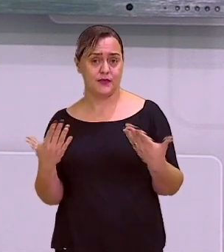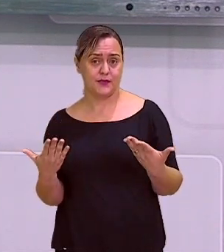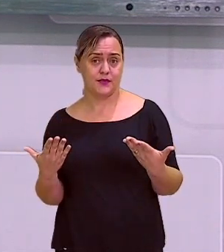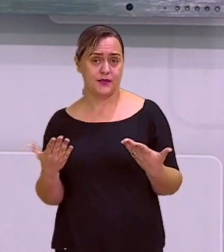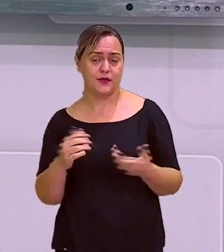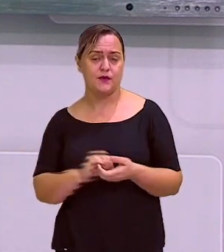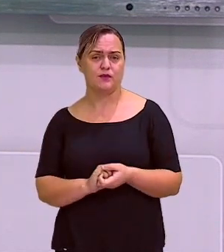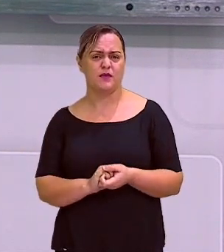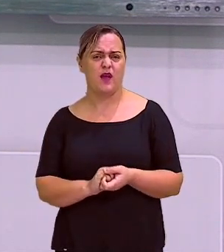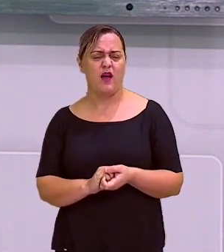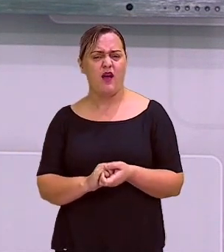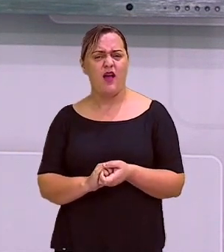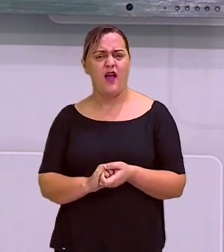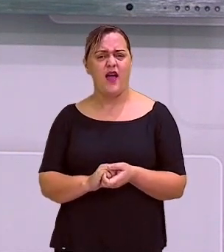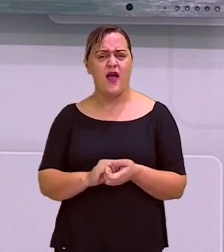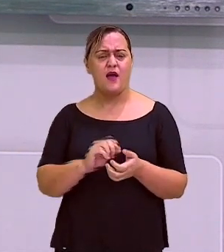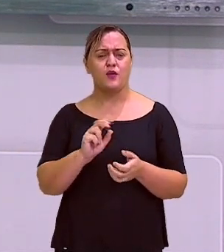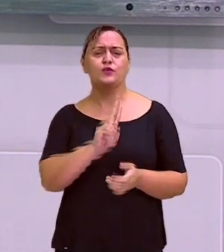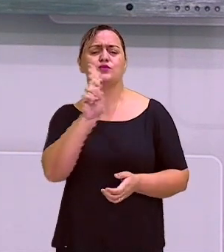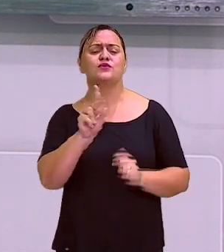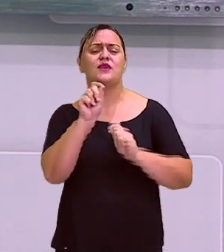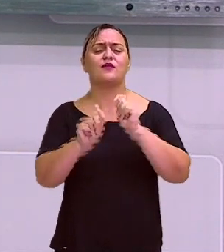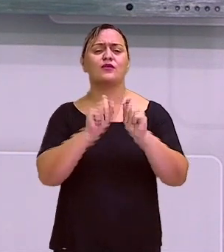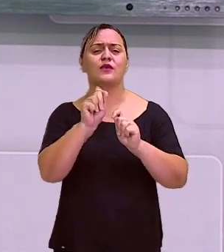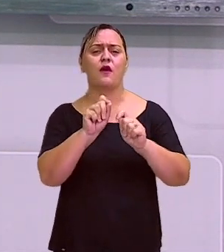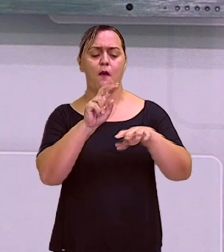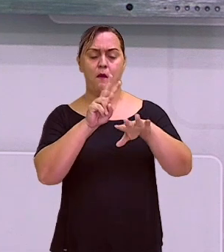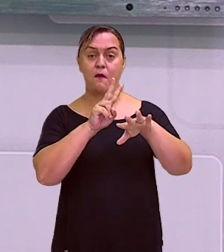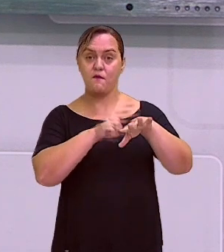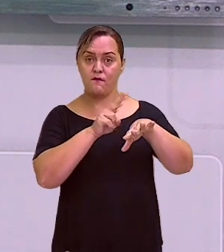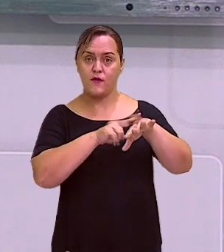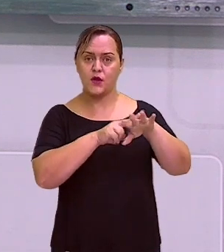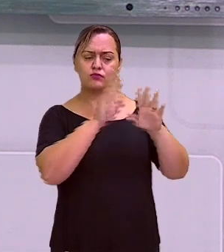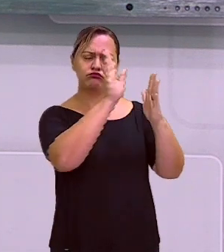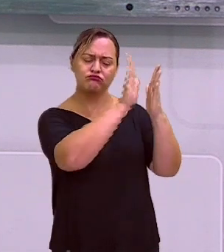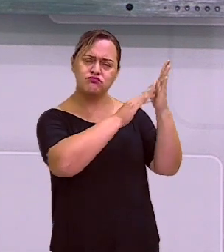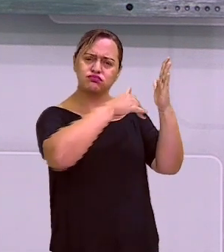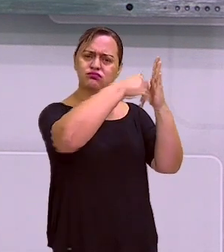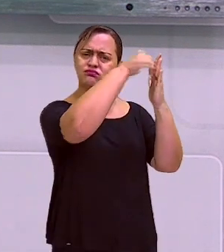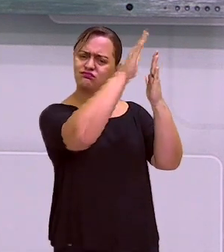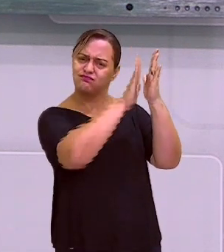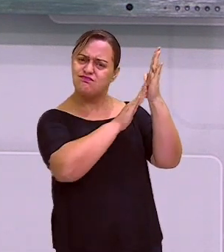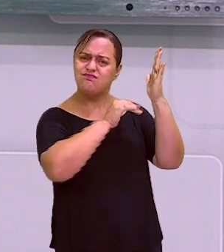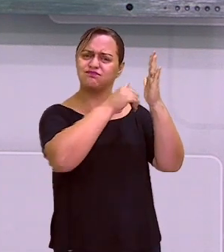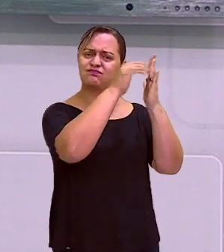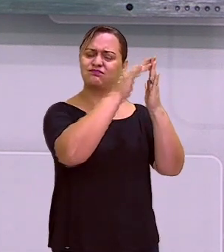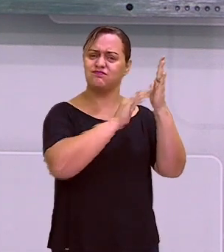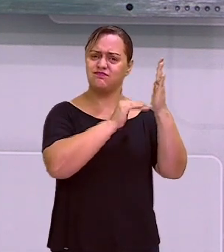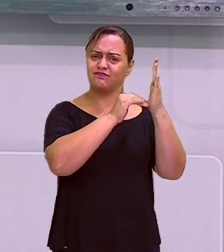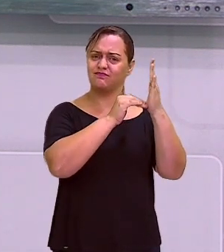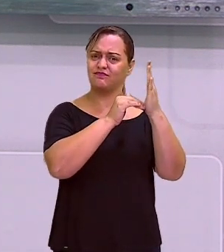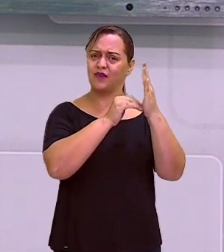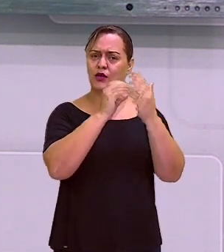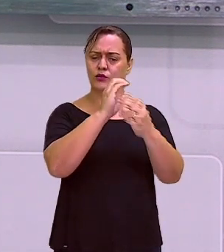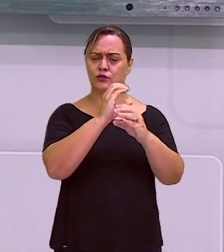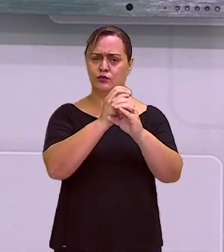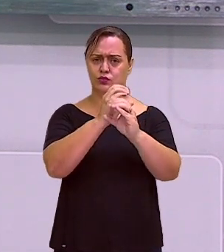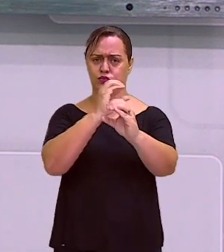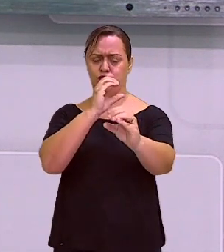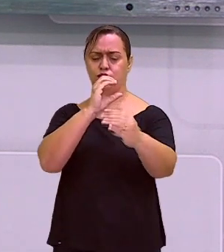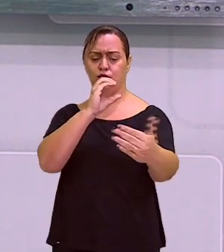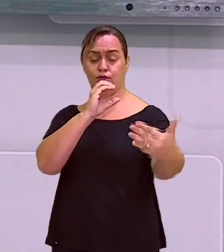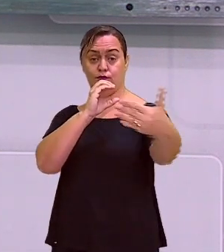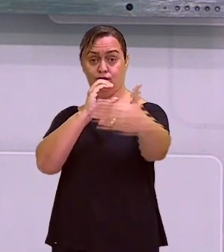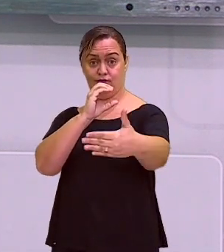era pintado à mão. As pinturas eram feitas à mão, as imagens que queriam que fossem projetadas. E aí o que acontecia? Elas